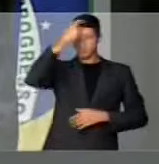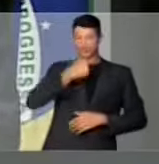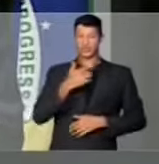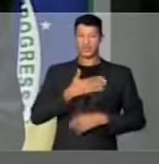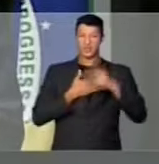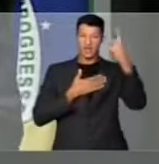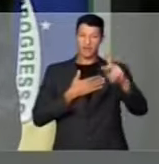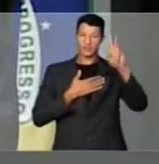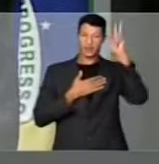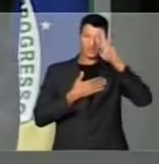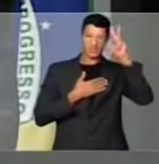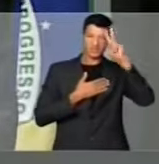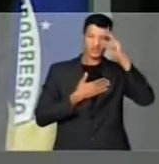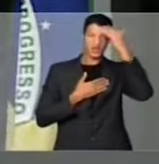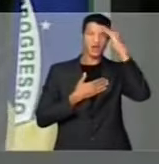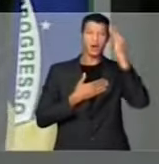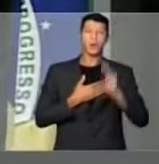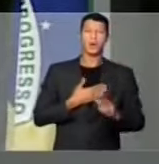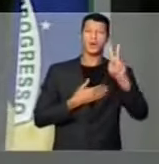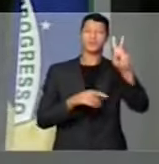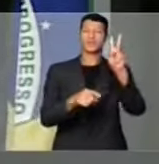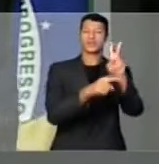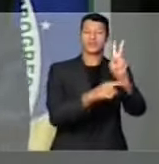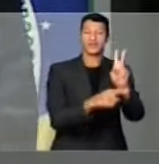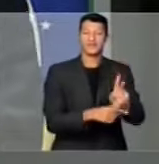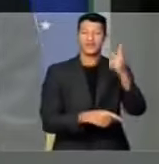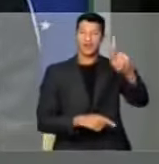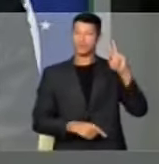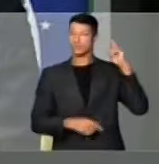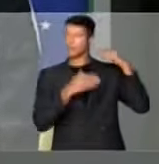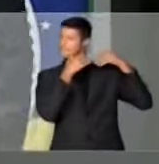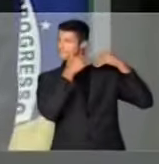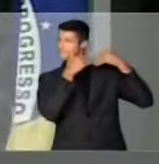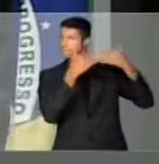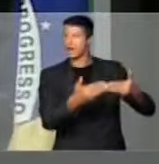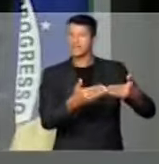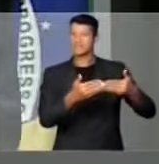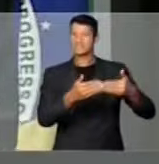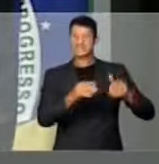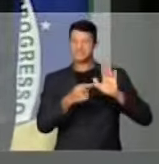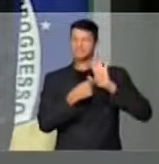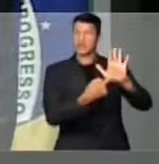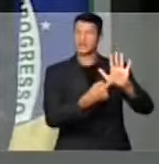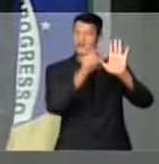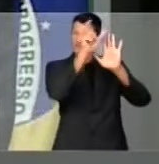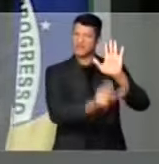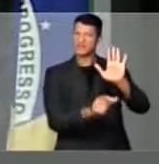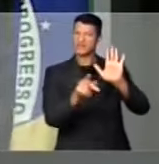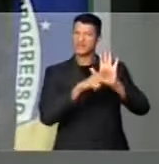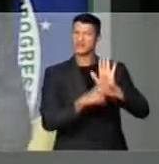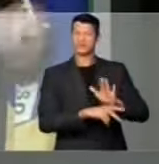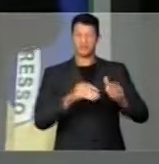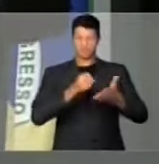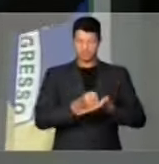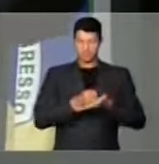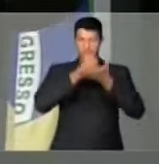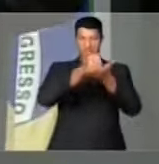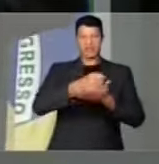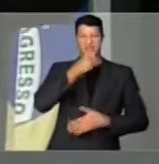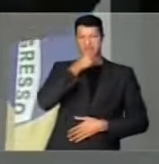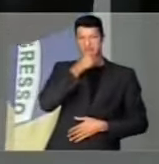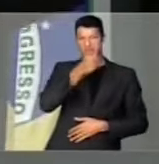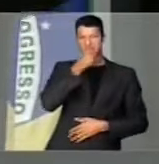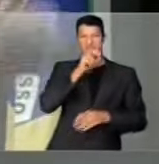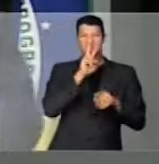honra o partido que Vossa Excelência defende. A sua história lhe determina que suba na tribuna para defender